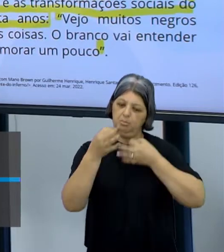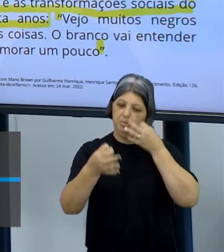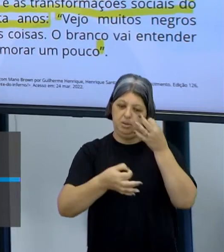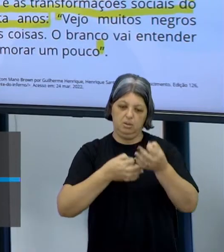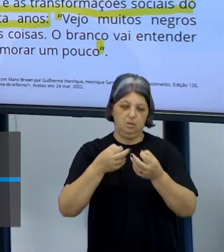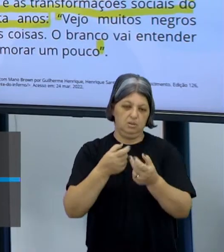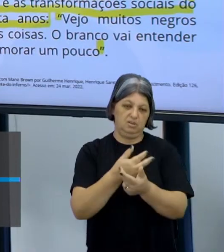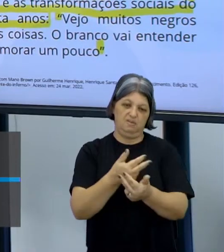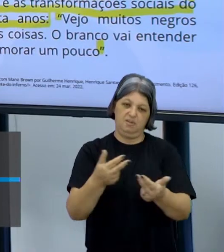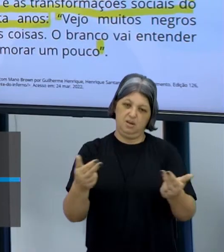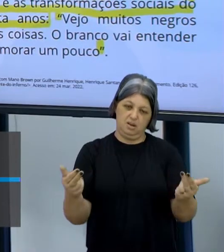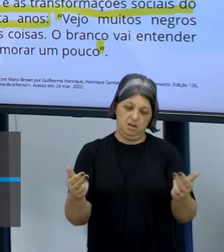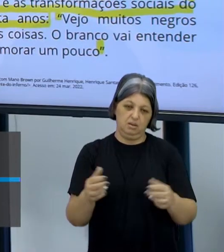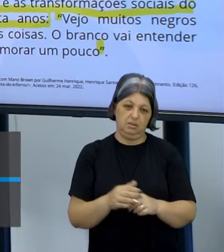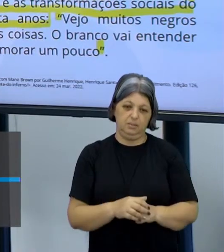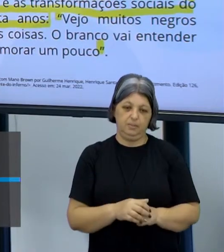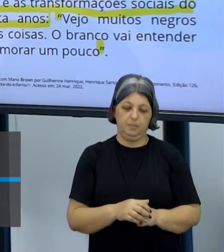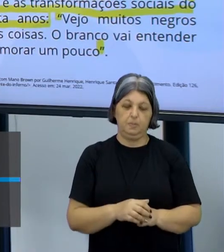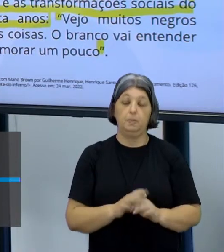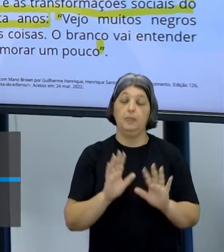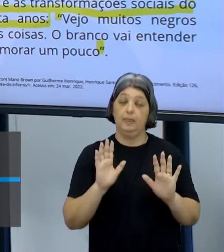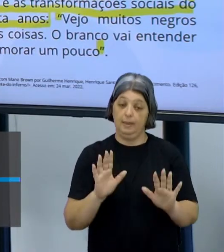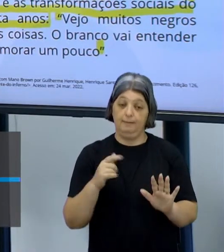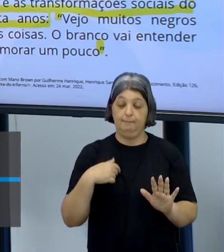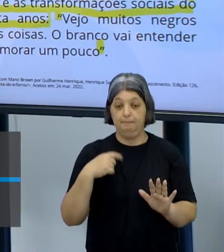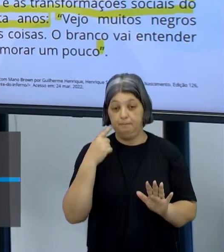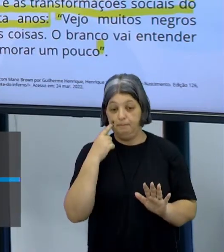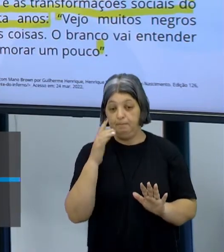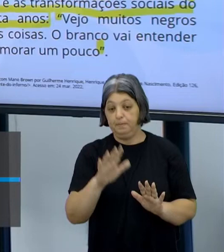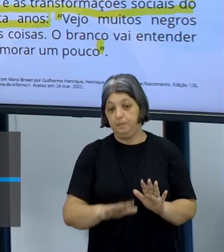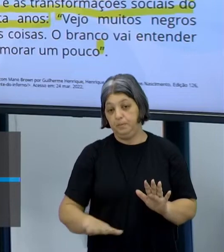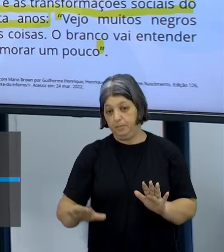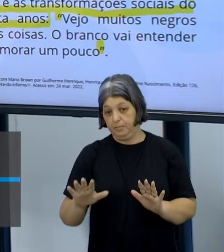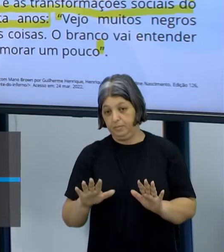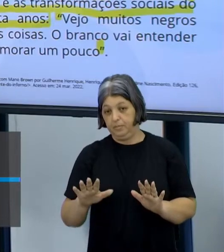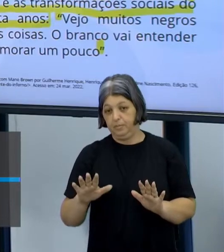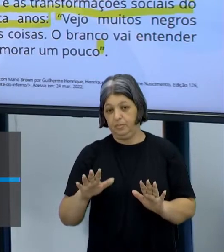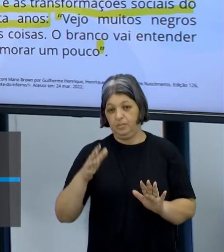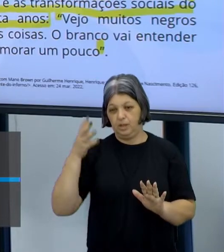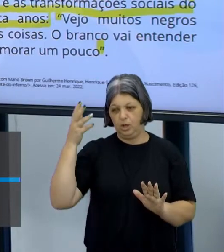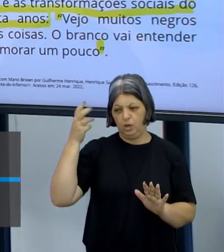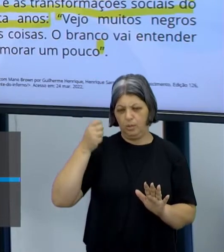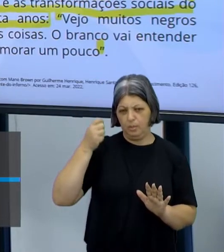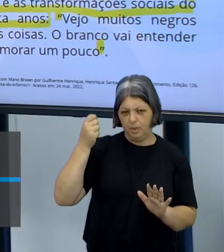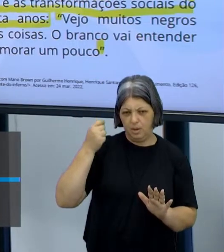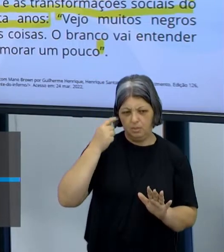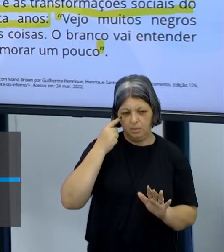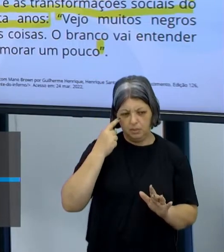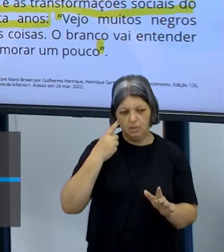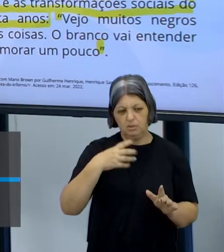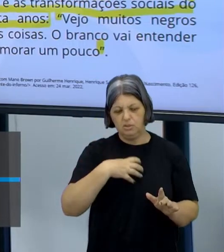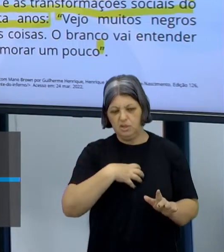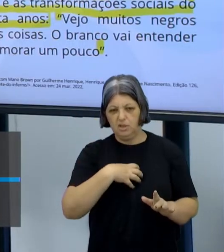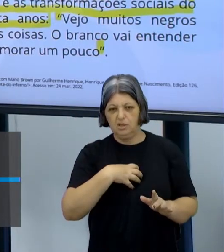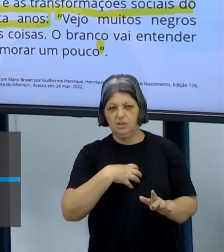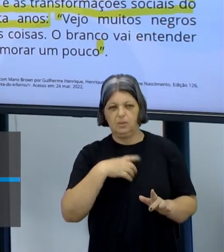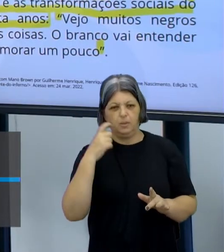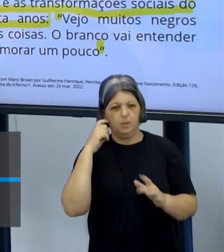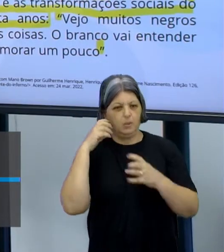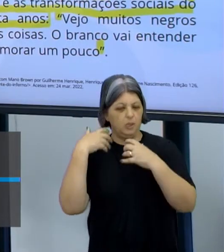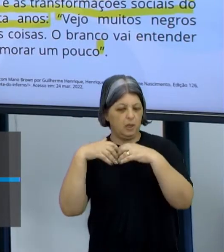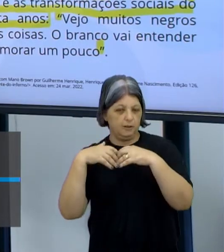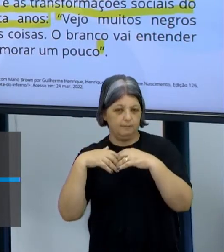né? Mas, então, geralmente, né? Aqui, o branco terá aí uma linha de raciocínio na leitura